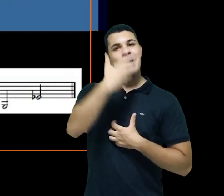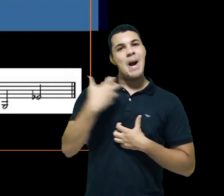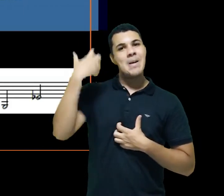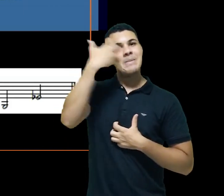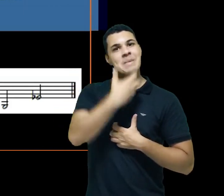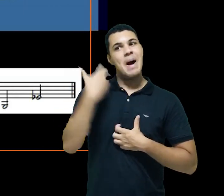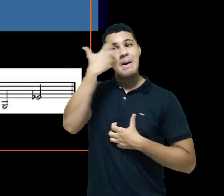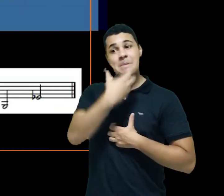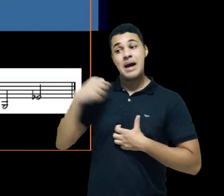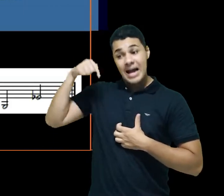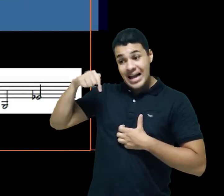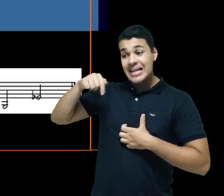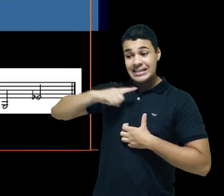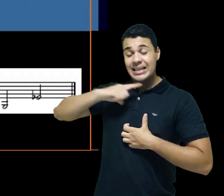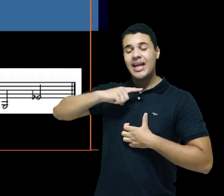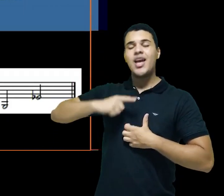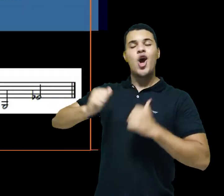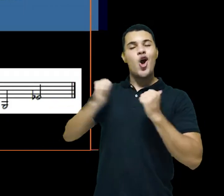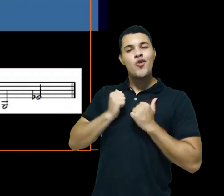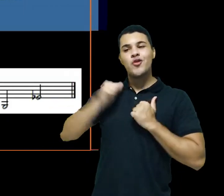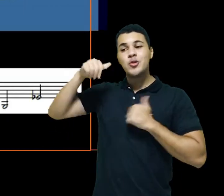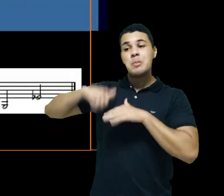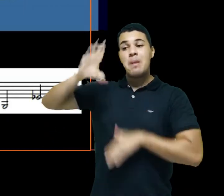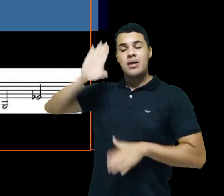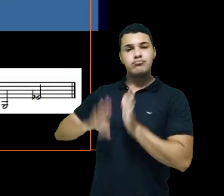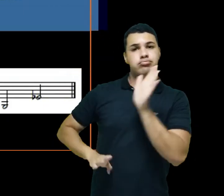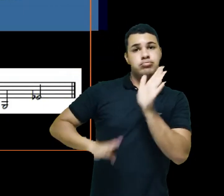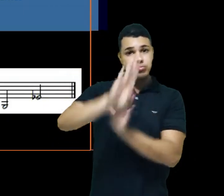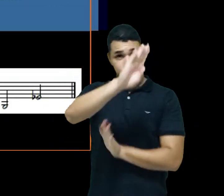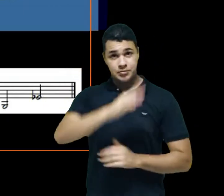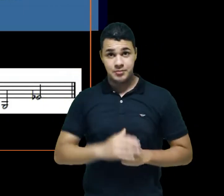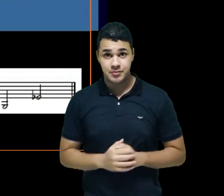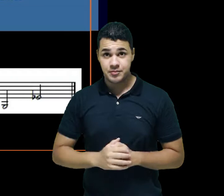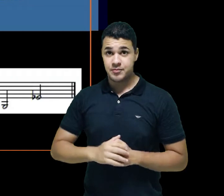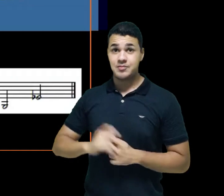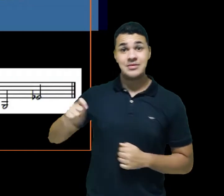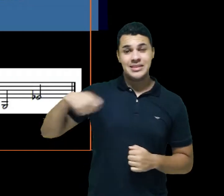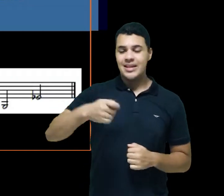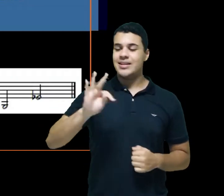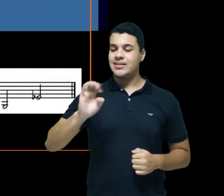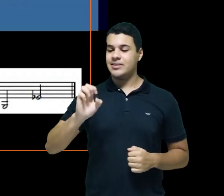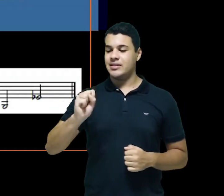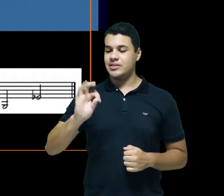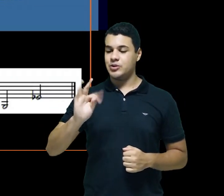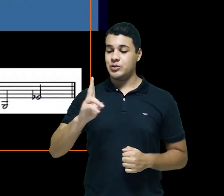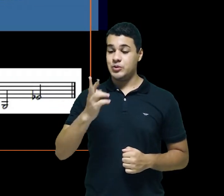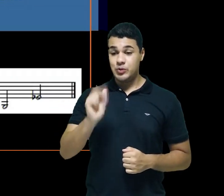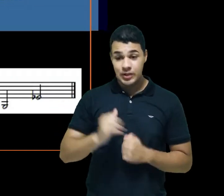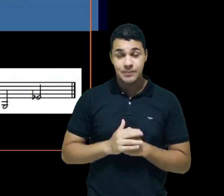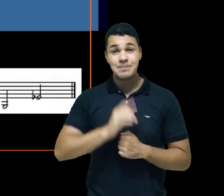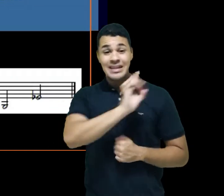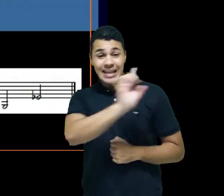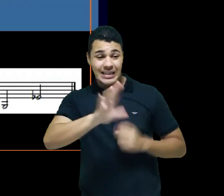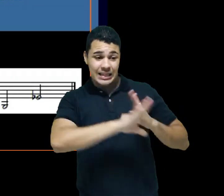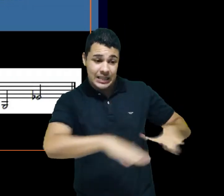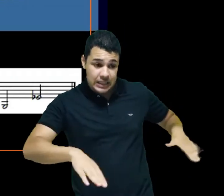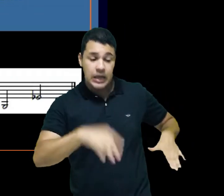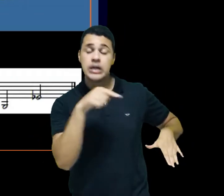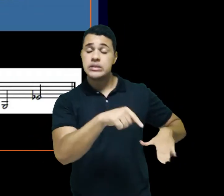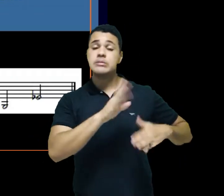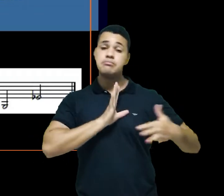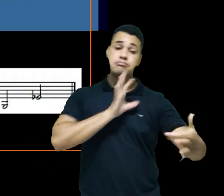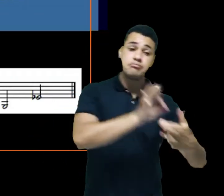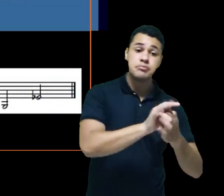suas maiores potencialidades. A essa região damos o nome de tessitura. Cada pessoa,